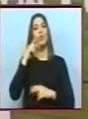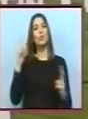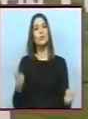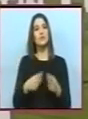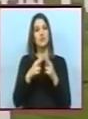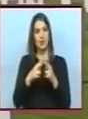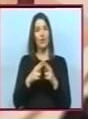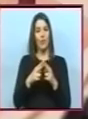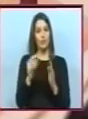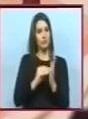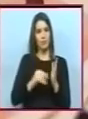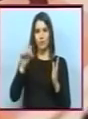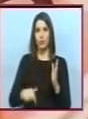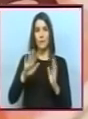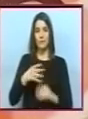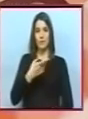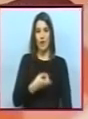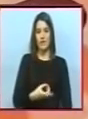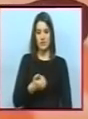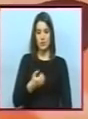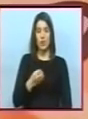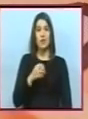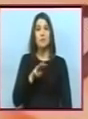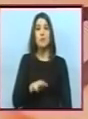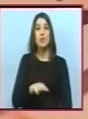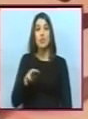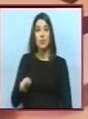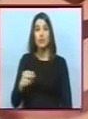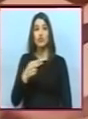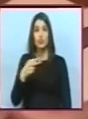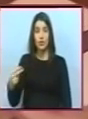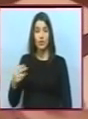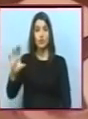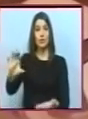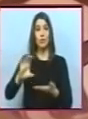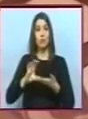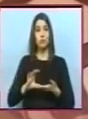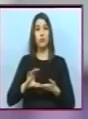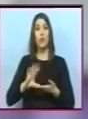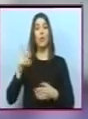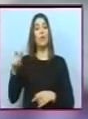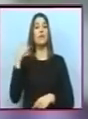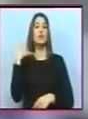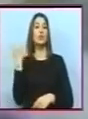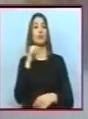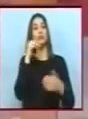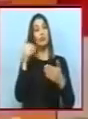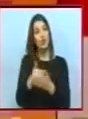os 950 milhões de euros só chegaram a Sergei após a morte do tio.